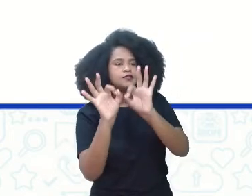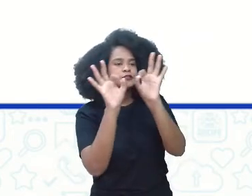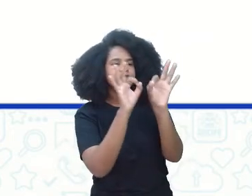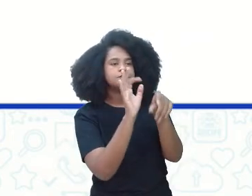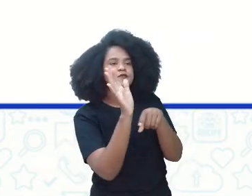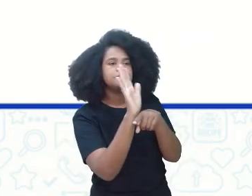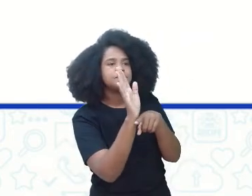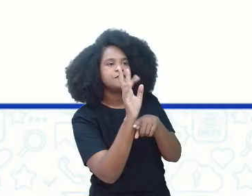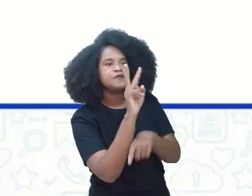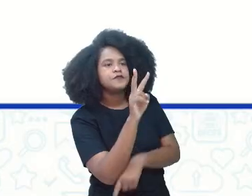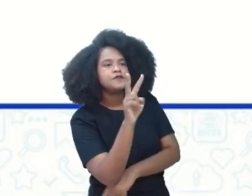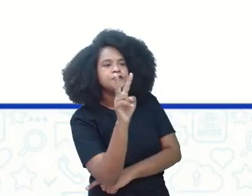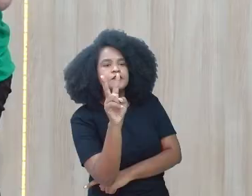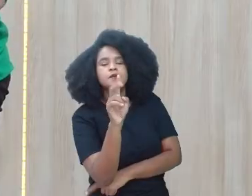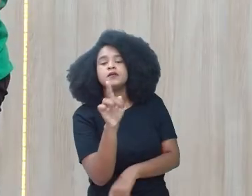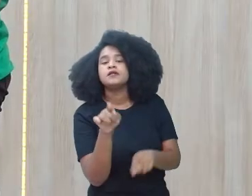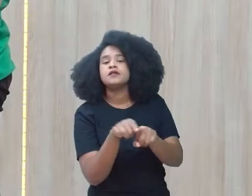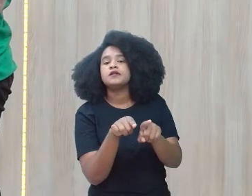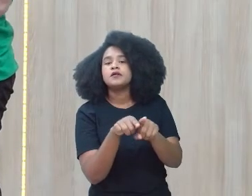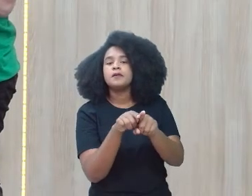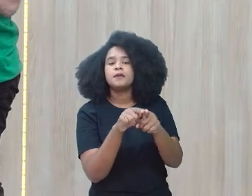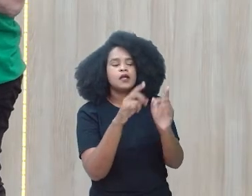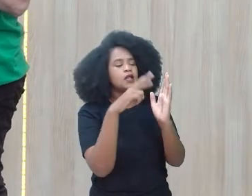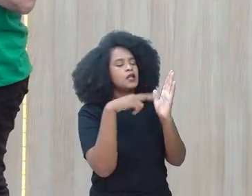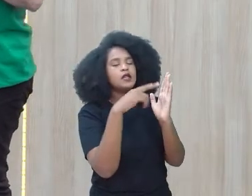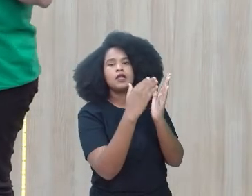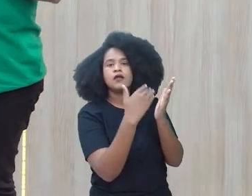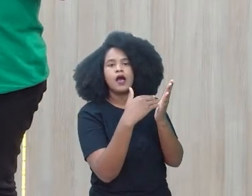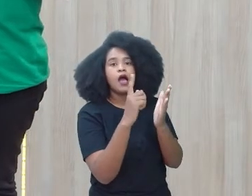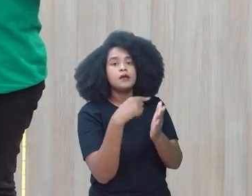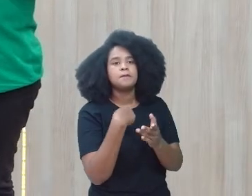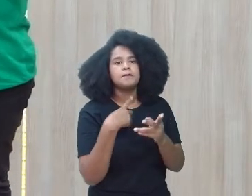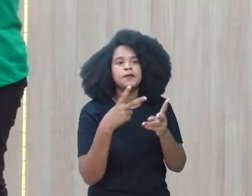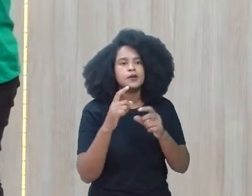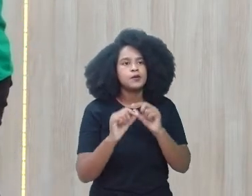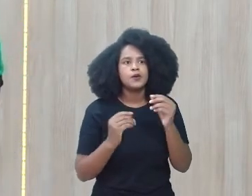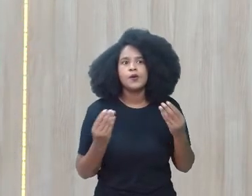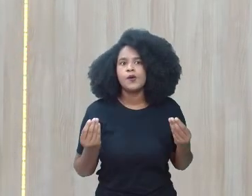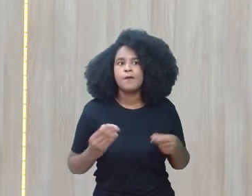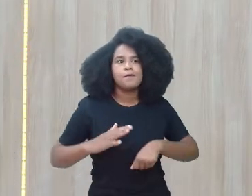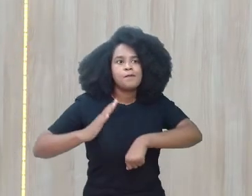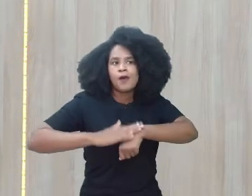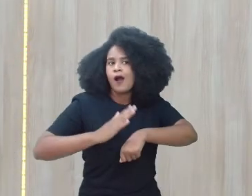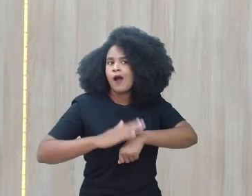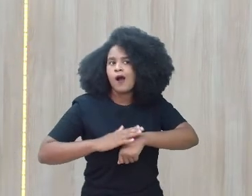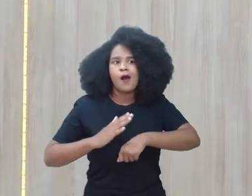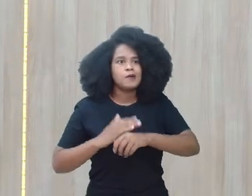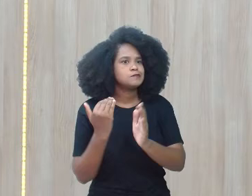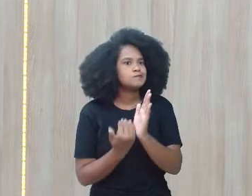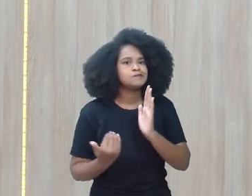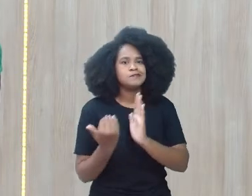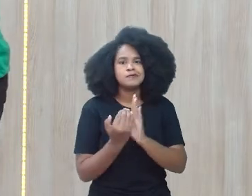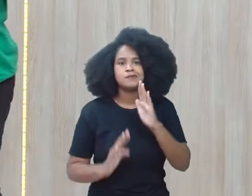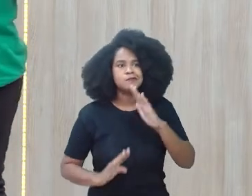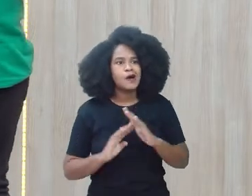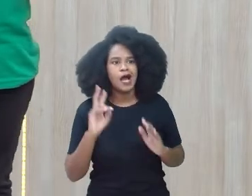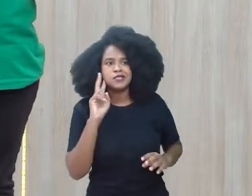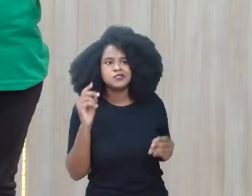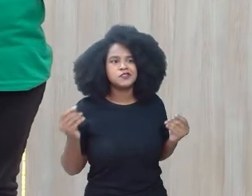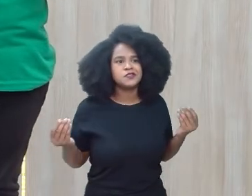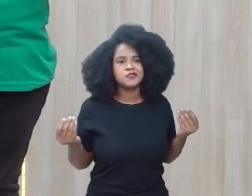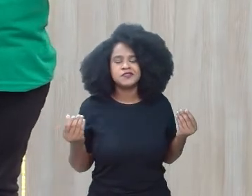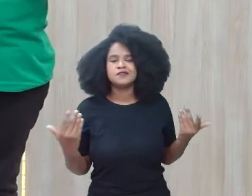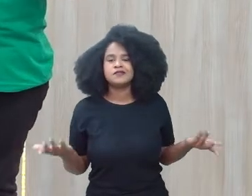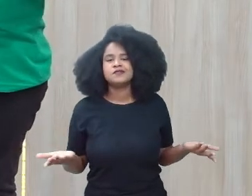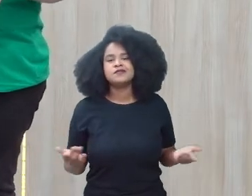história ou lendo um livro, e aí percebemos, não é, que está ali naquele ponto máximo. E aí eu sei que a fase de